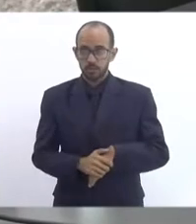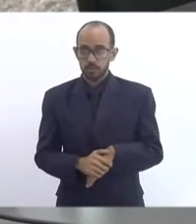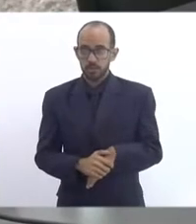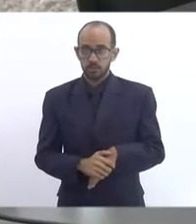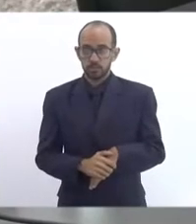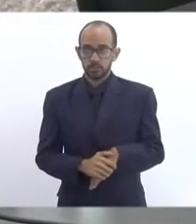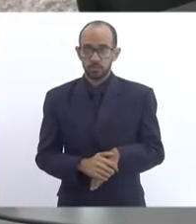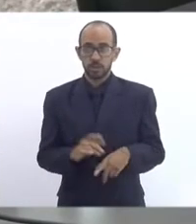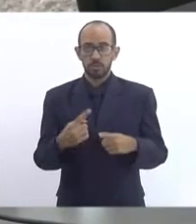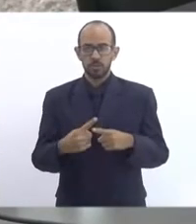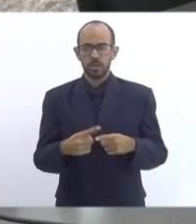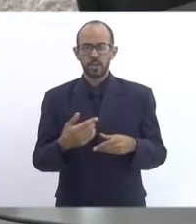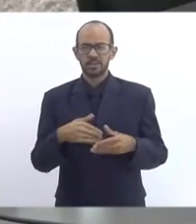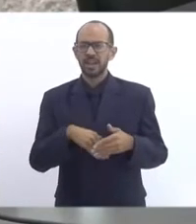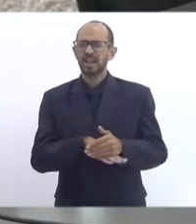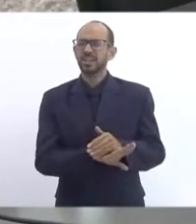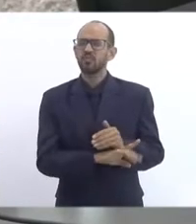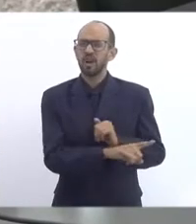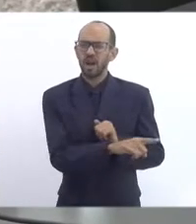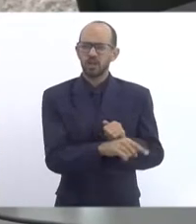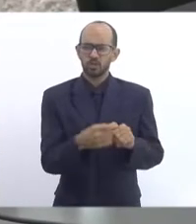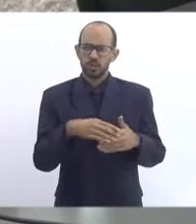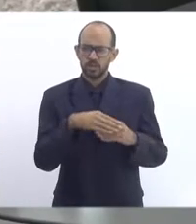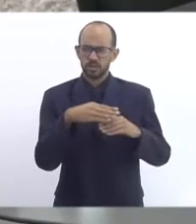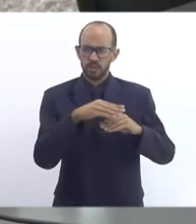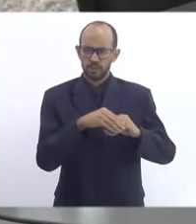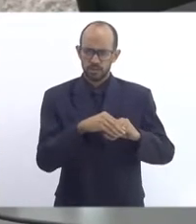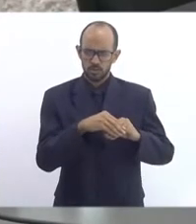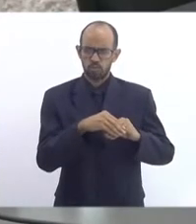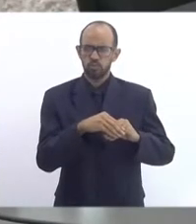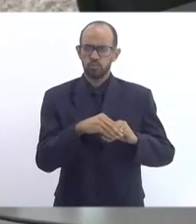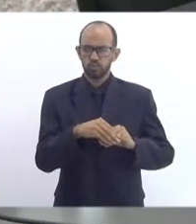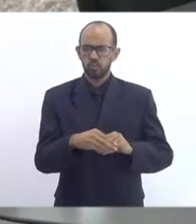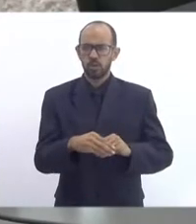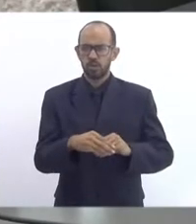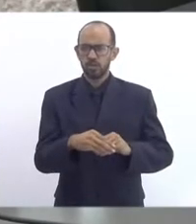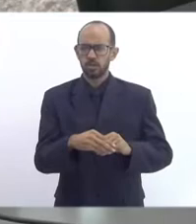O que está arquivado esse de anexação? Mas eu vou dar uma...